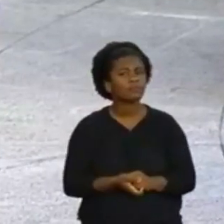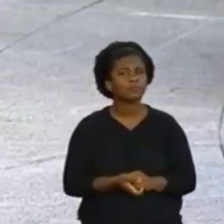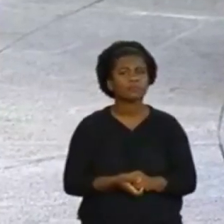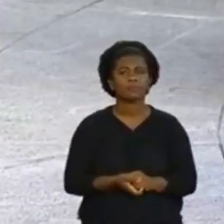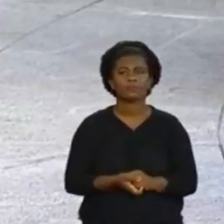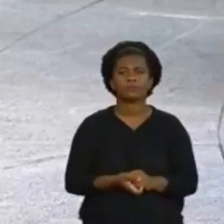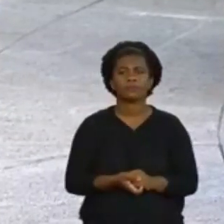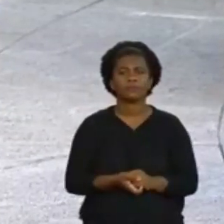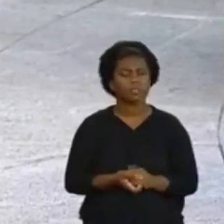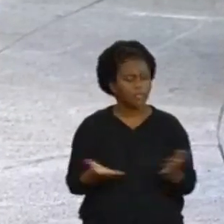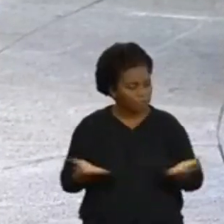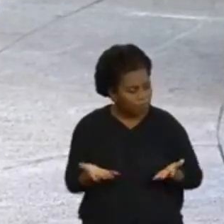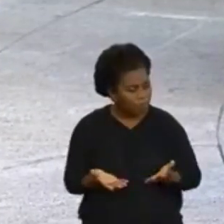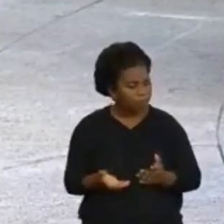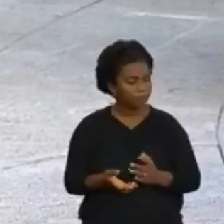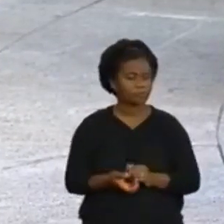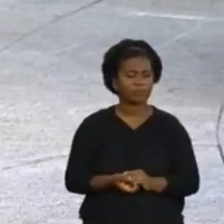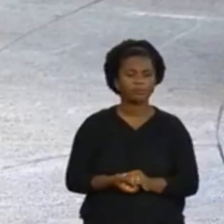E agora?